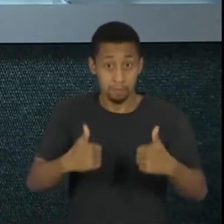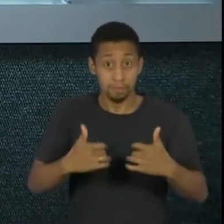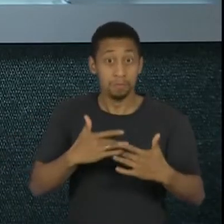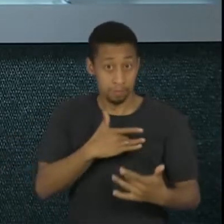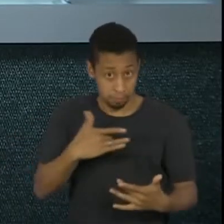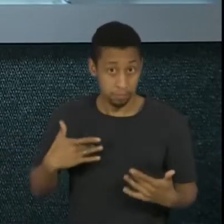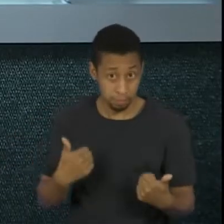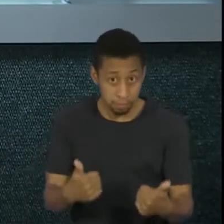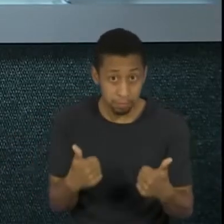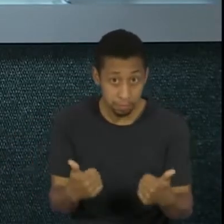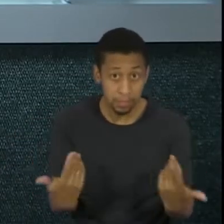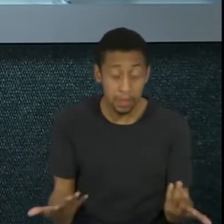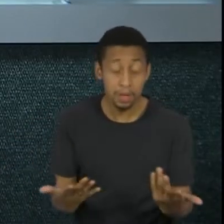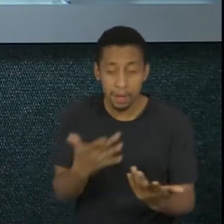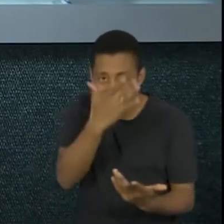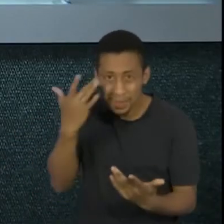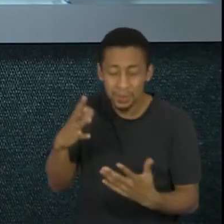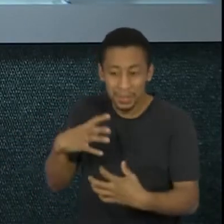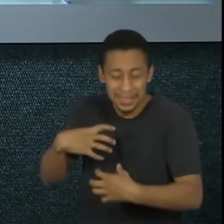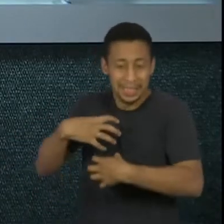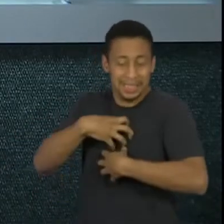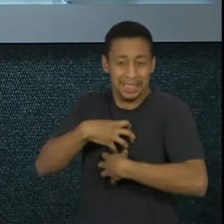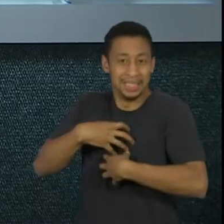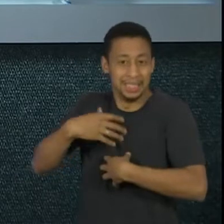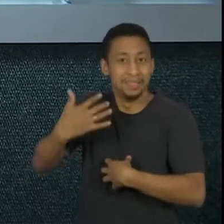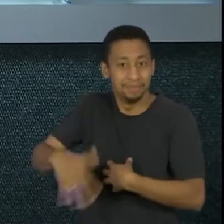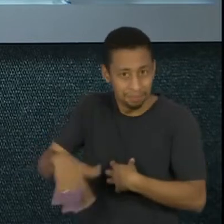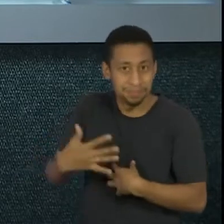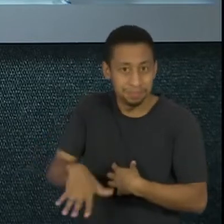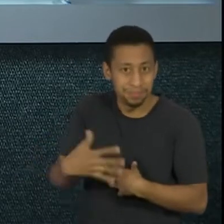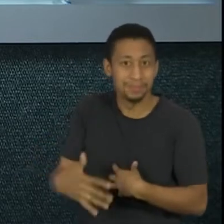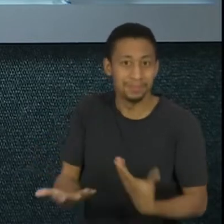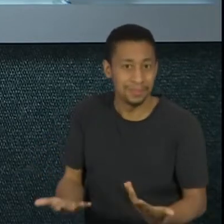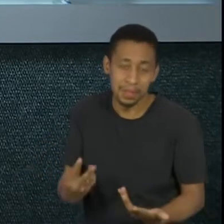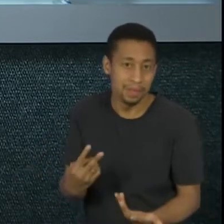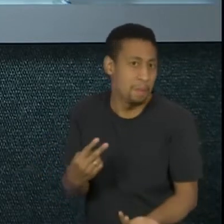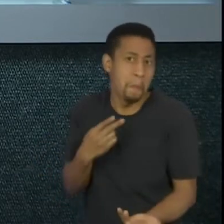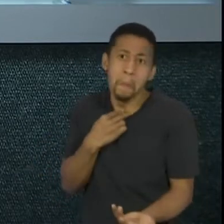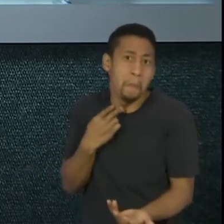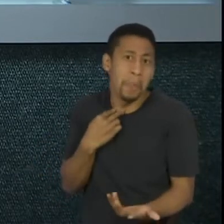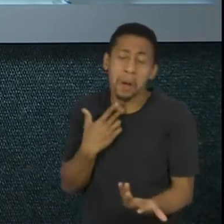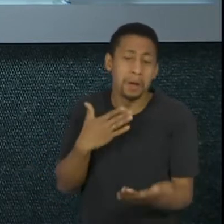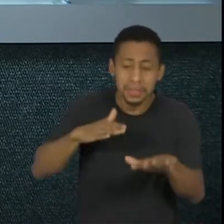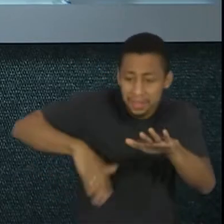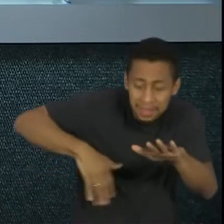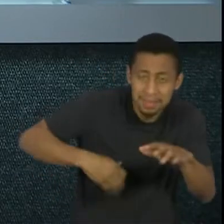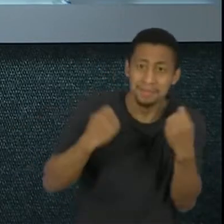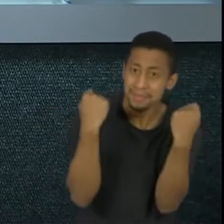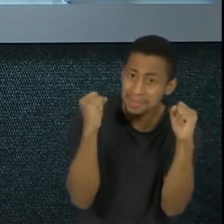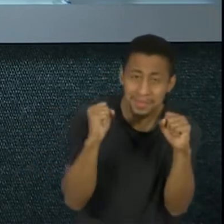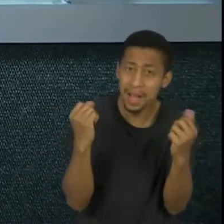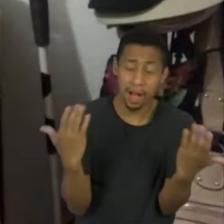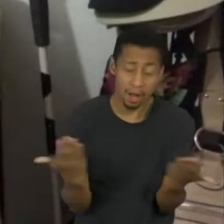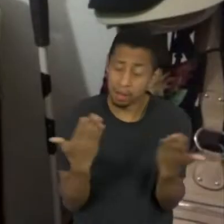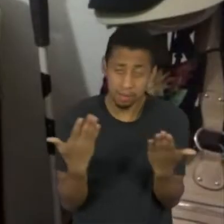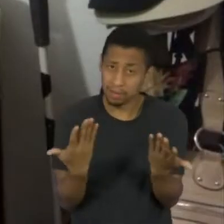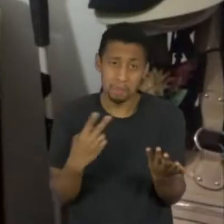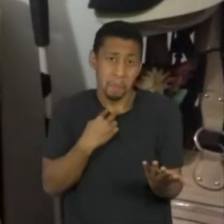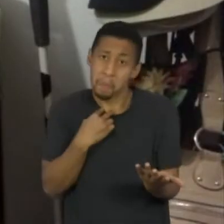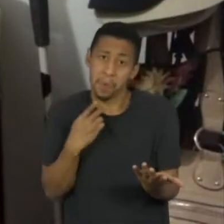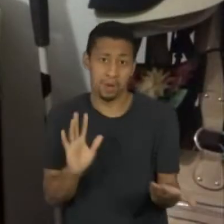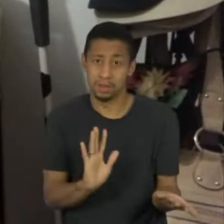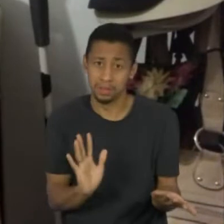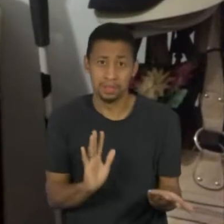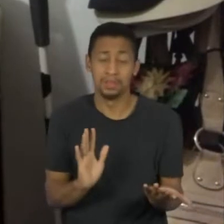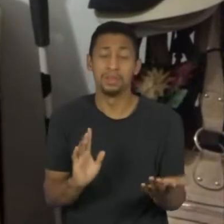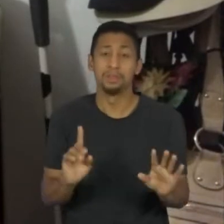E essas questões estão bastante afetadas, né? Algumas instituições têm feito algumas atividades online. Fato é que